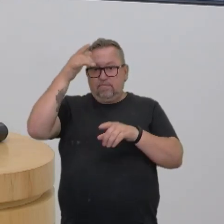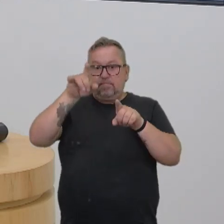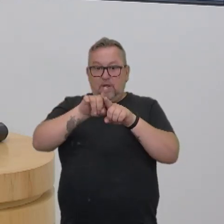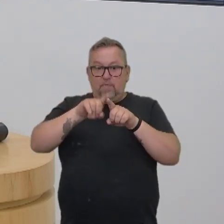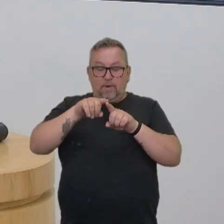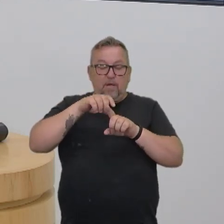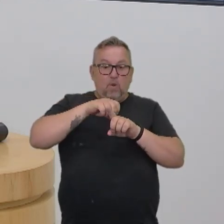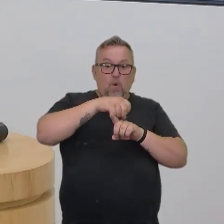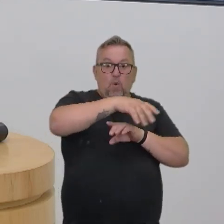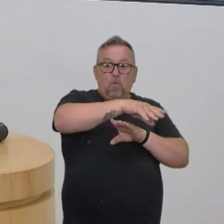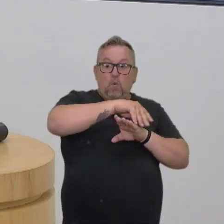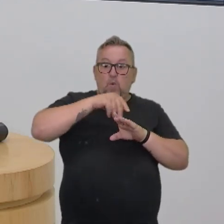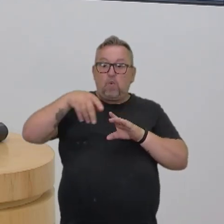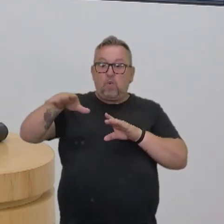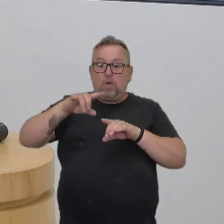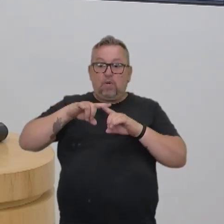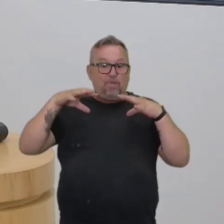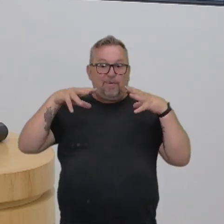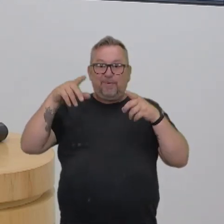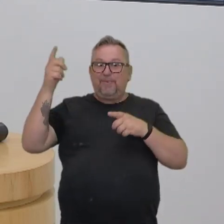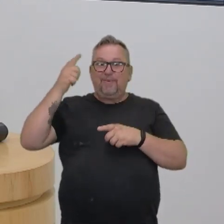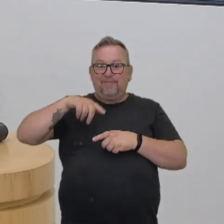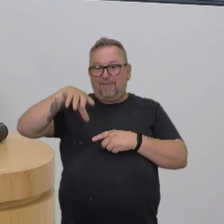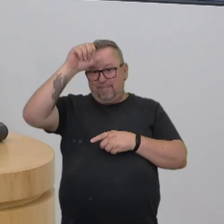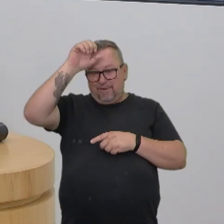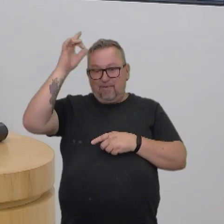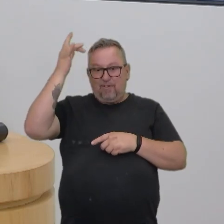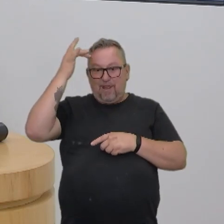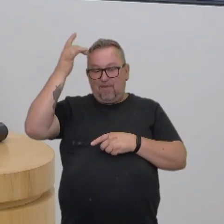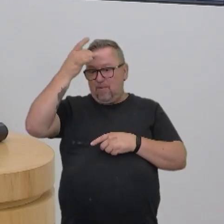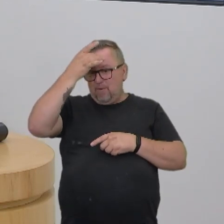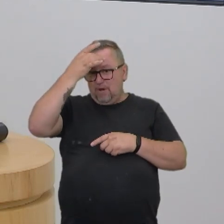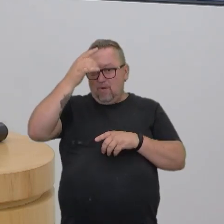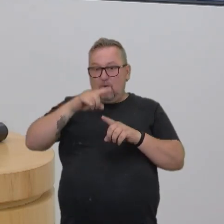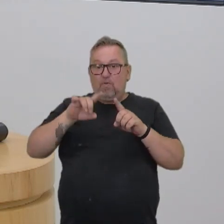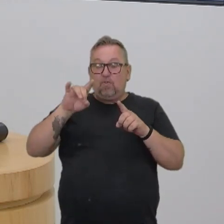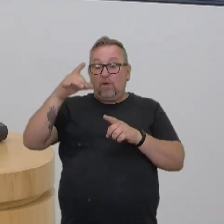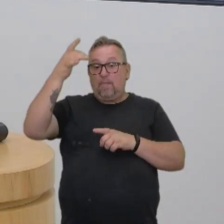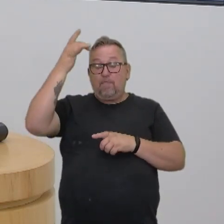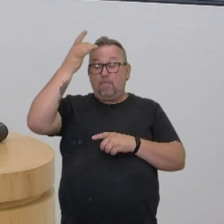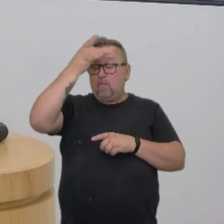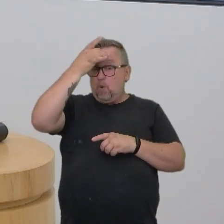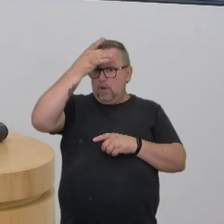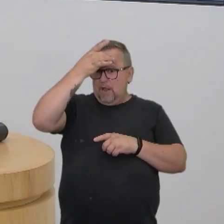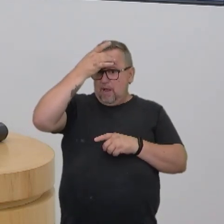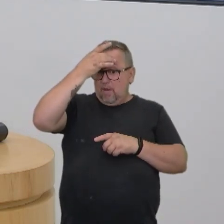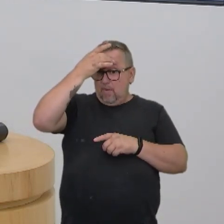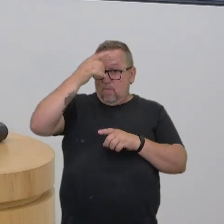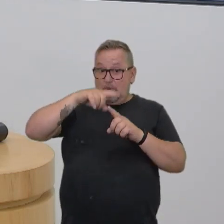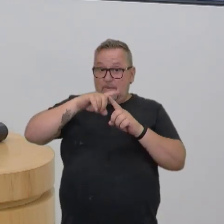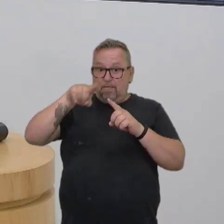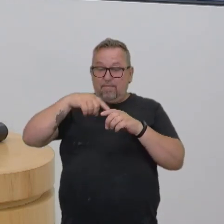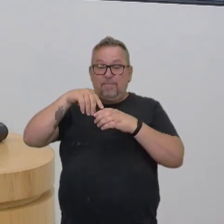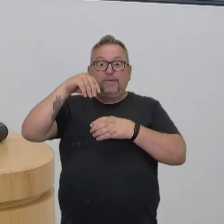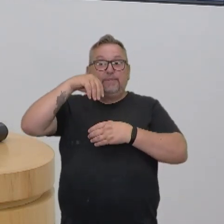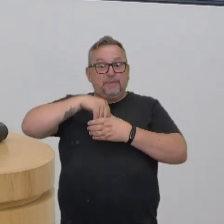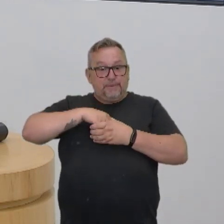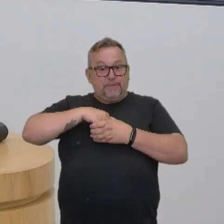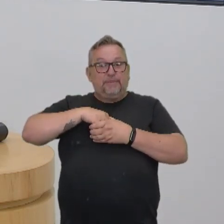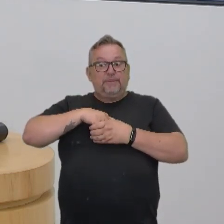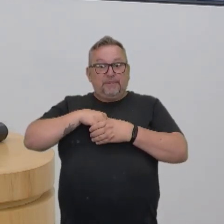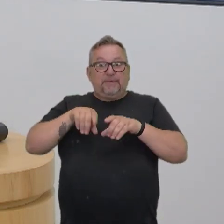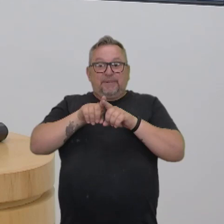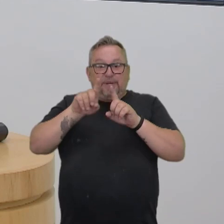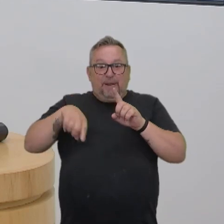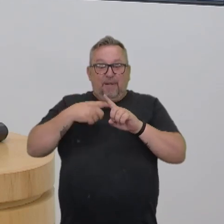compartilhada, óbvio, porque como tudo, a gente aprende ética e moral. Só que a moral, ela é muito mais subjetiva, ela é muito